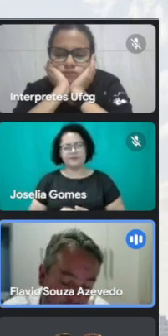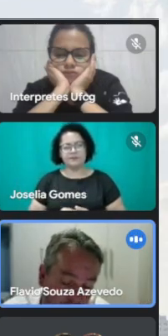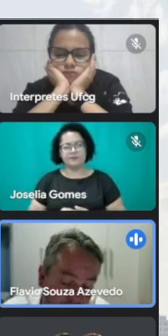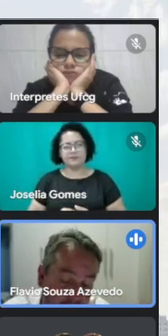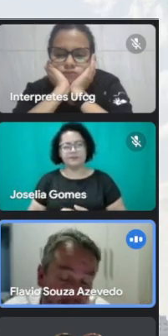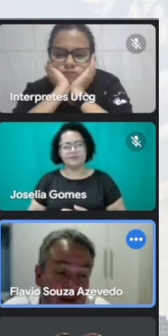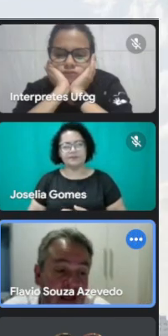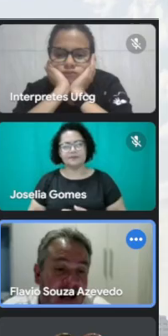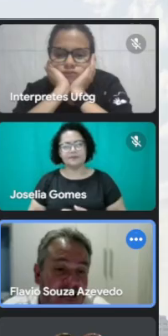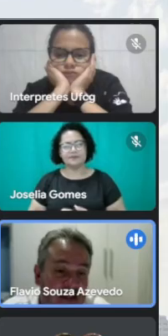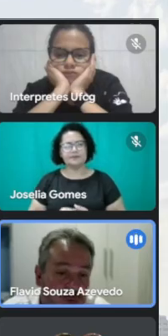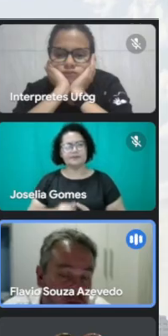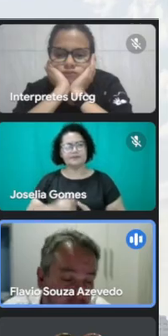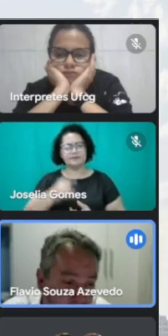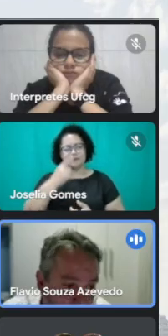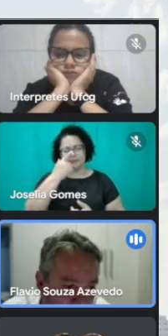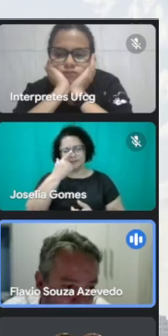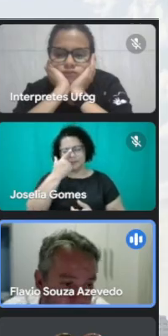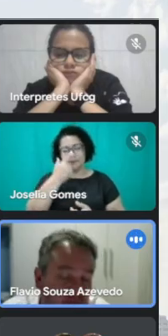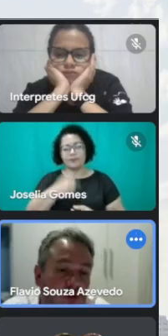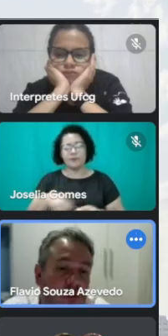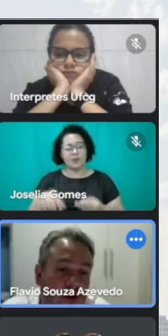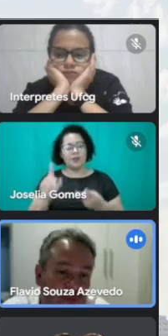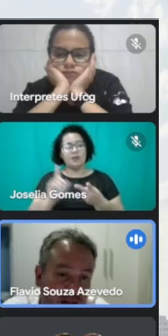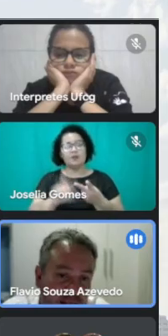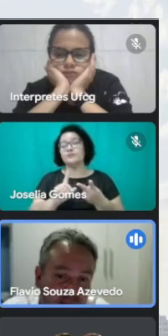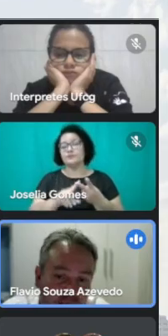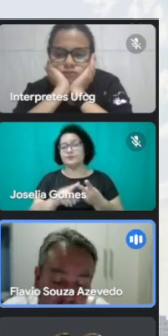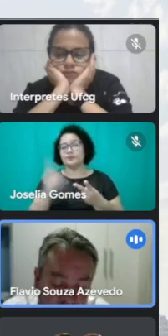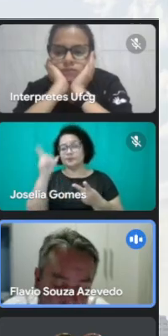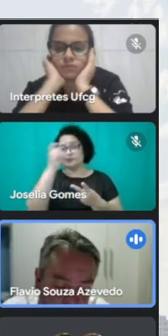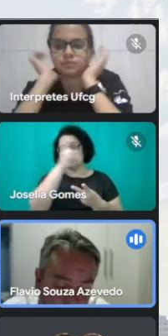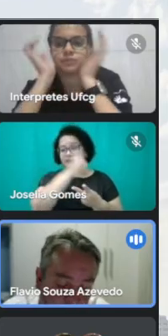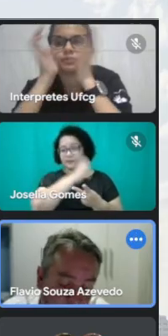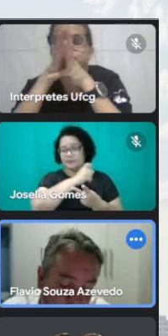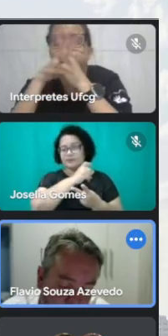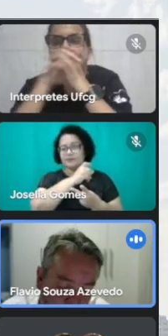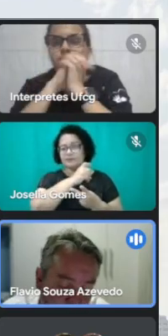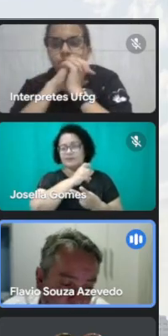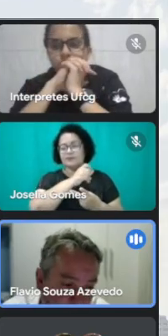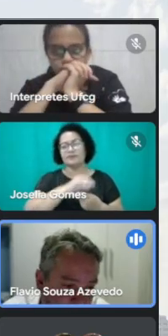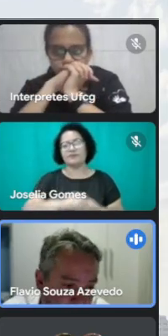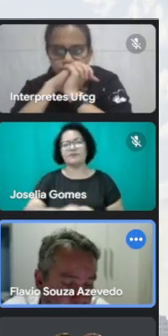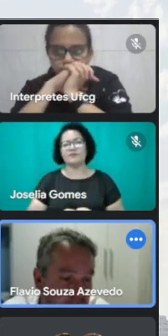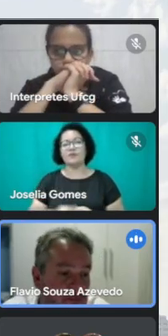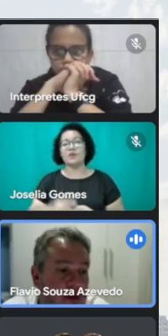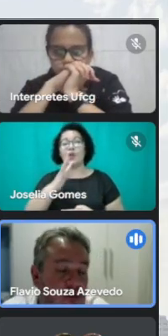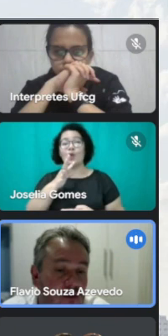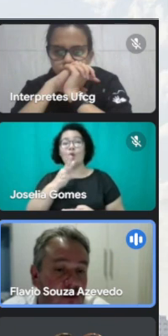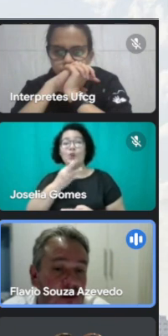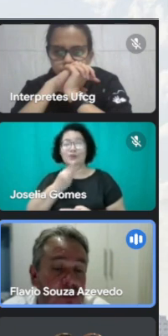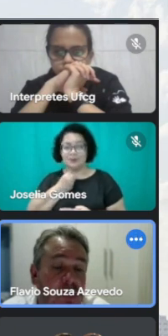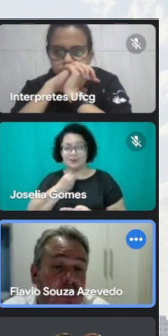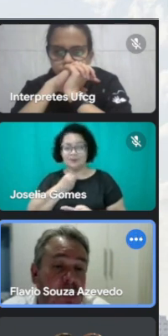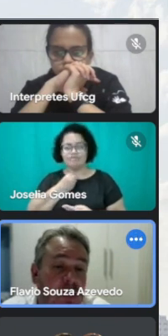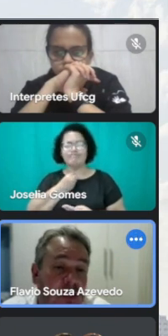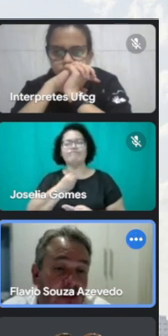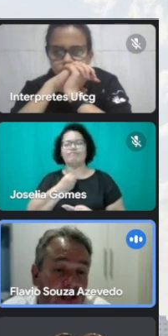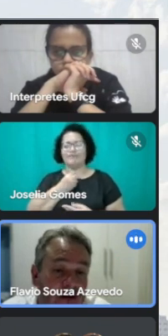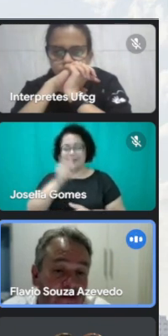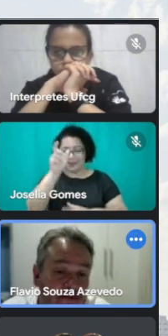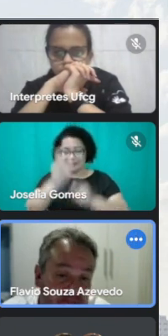Então, a primeira coisa é essa. A segunda dificuldade que eu falei, que eu estava passando com o Mauro, conhecimento. As pessoas,